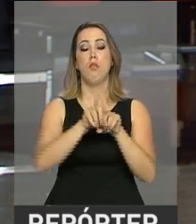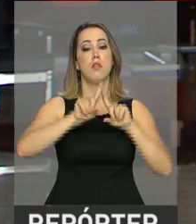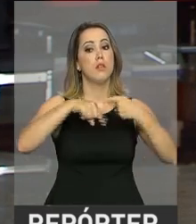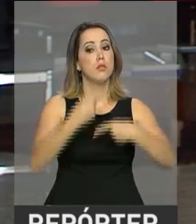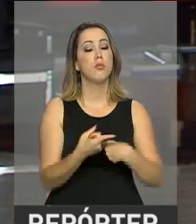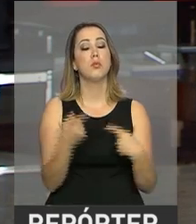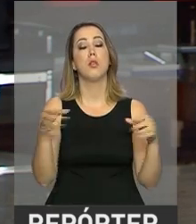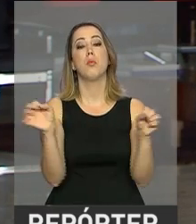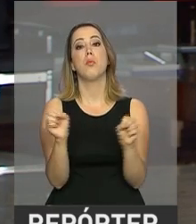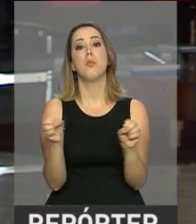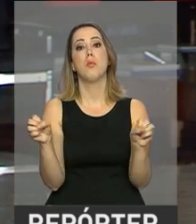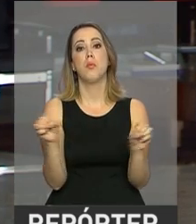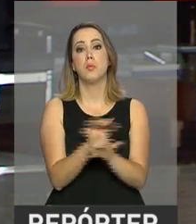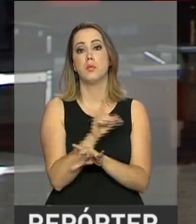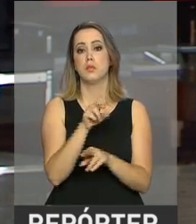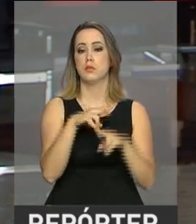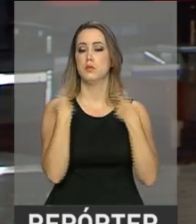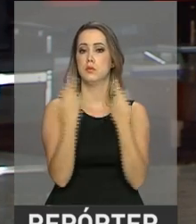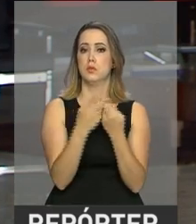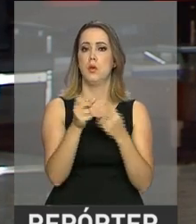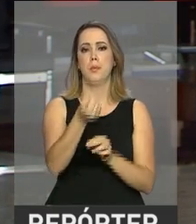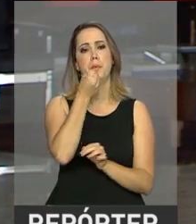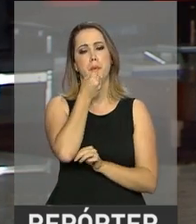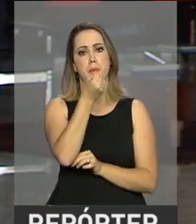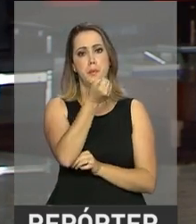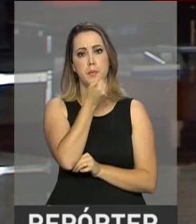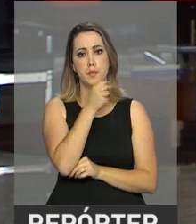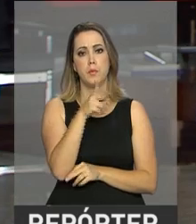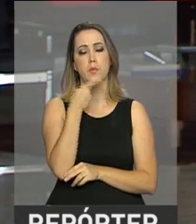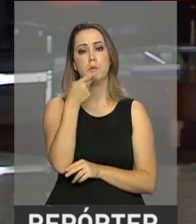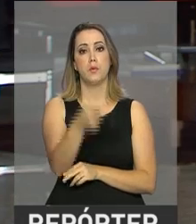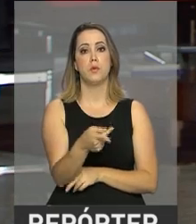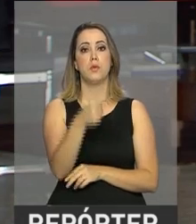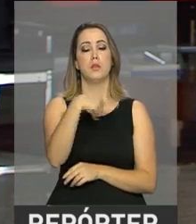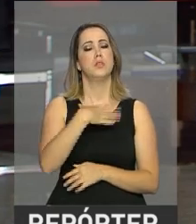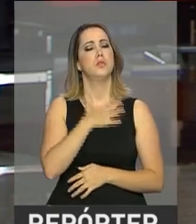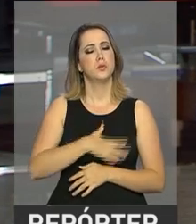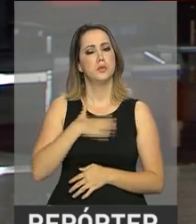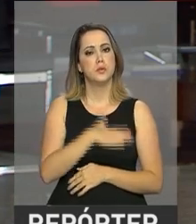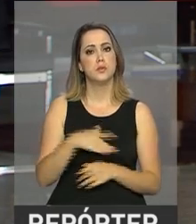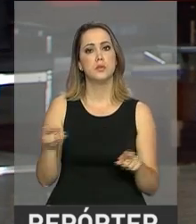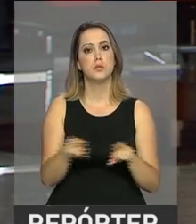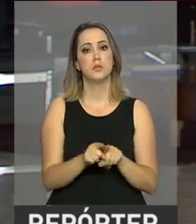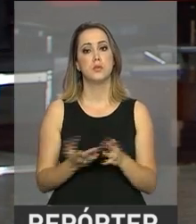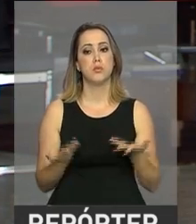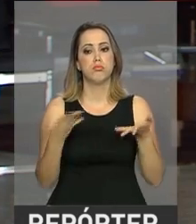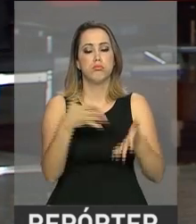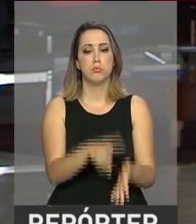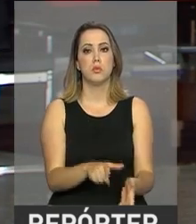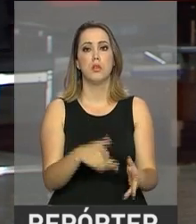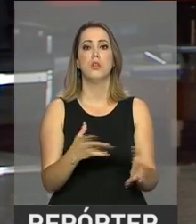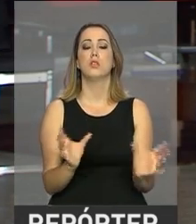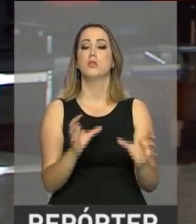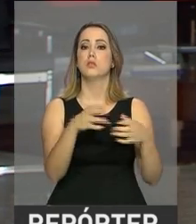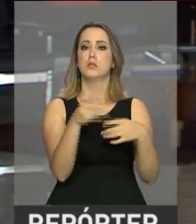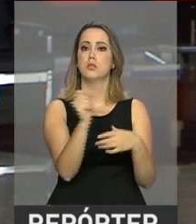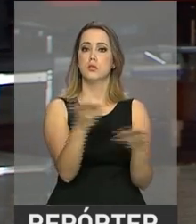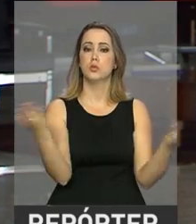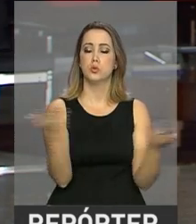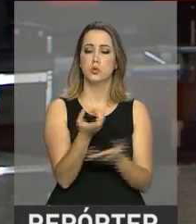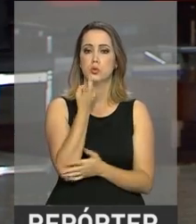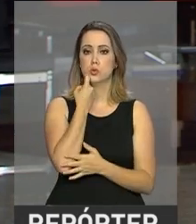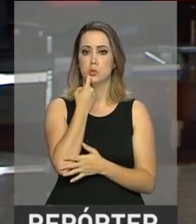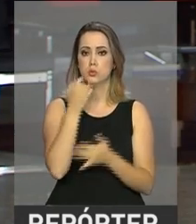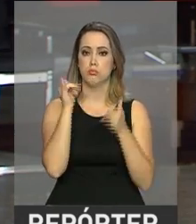o presidente Temer conversou com os jornalistas. Ele manifestou a sua satisfação pela mobilização que está acontecendo nessa sexta-feira,